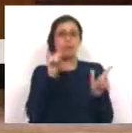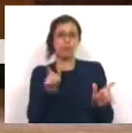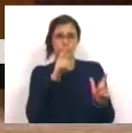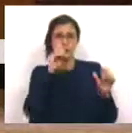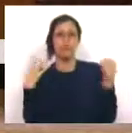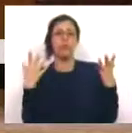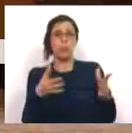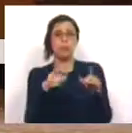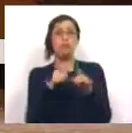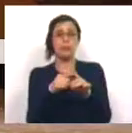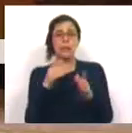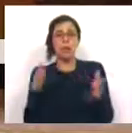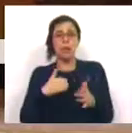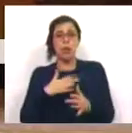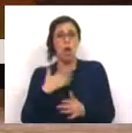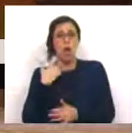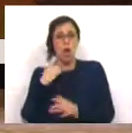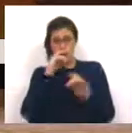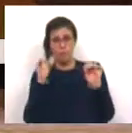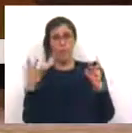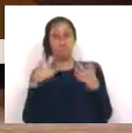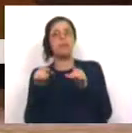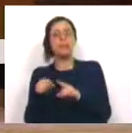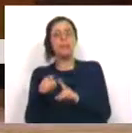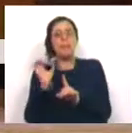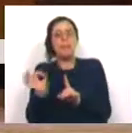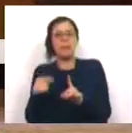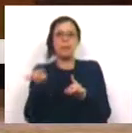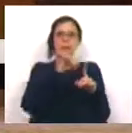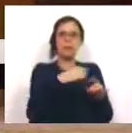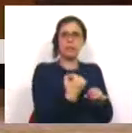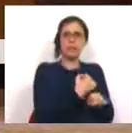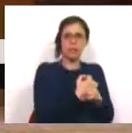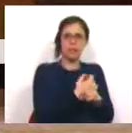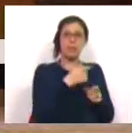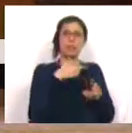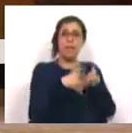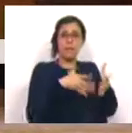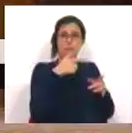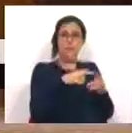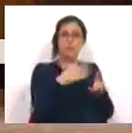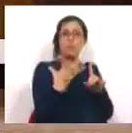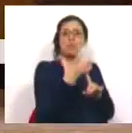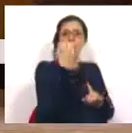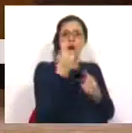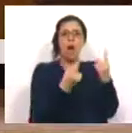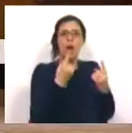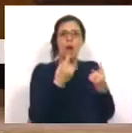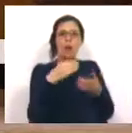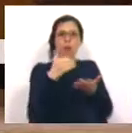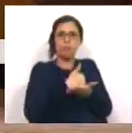floresta e tornaram os pequenos proprietários florestais dependentes do serviço às celuloses para conseguirem